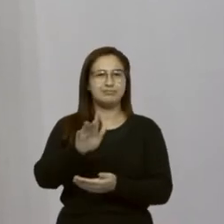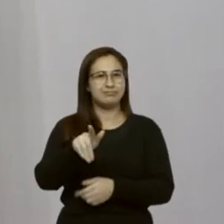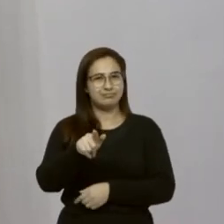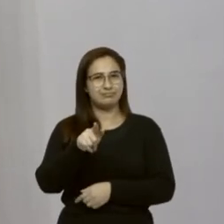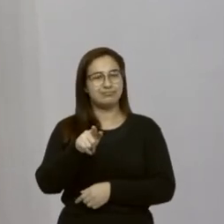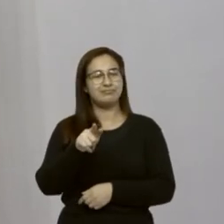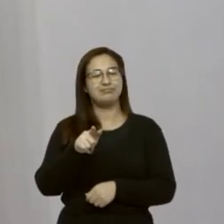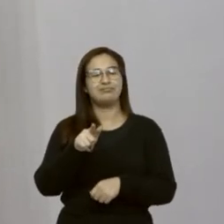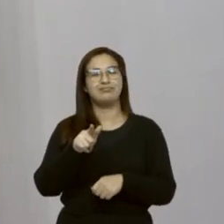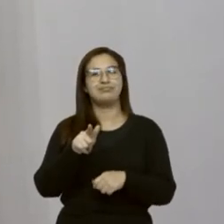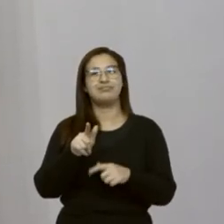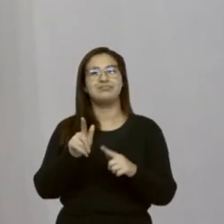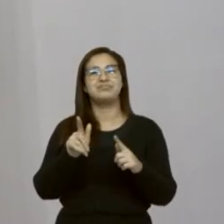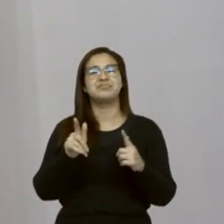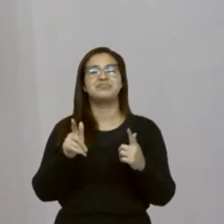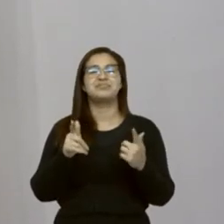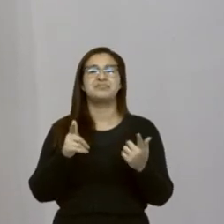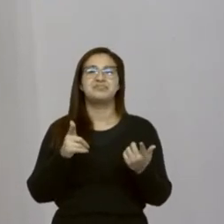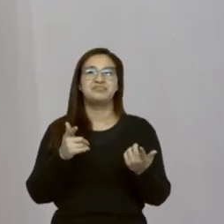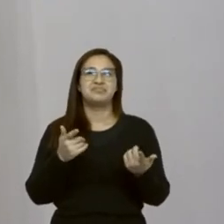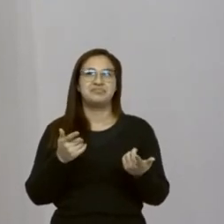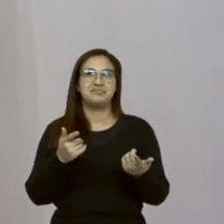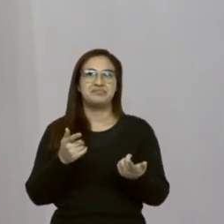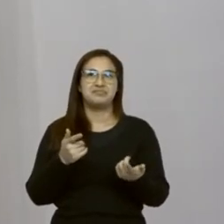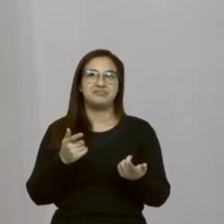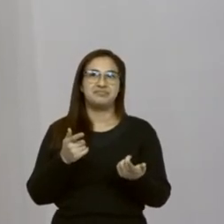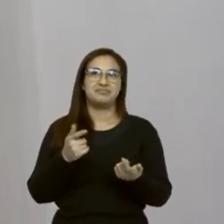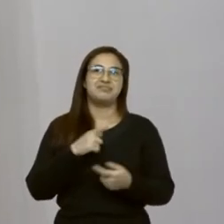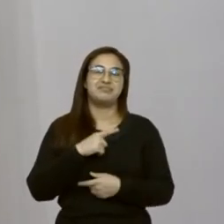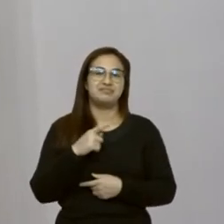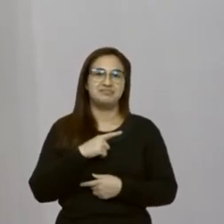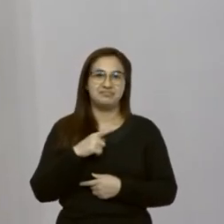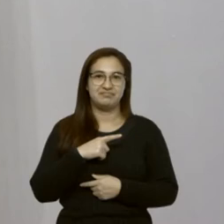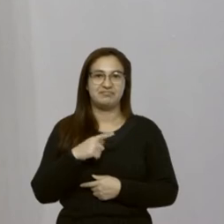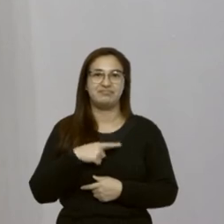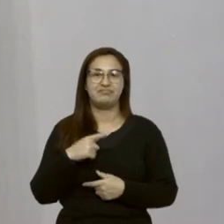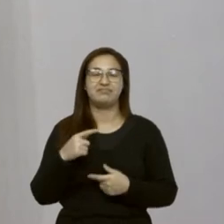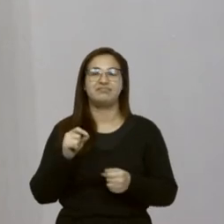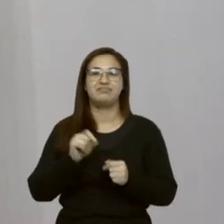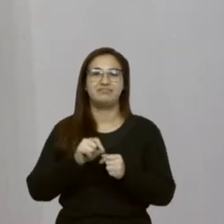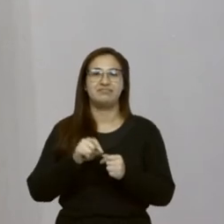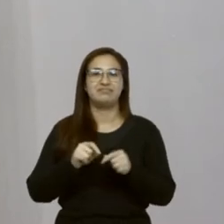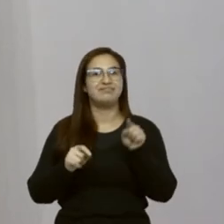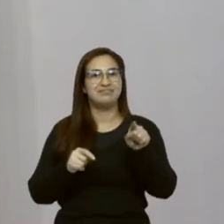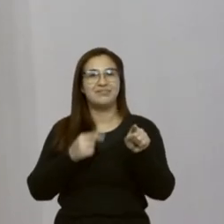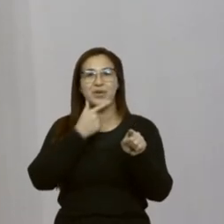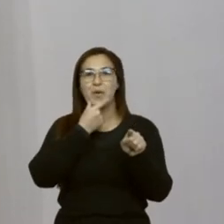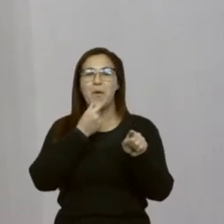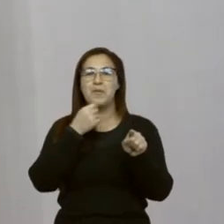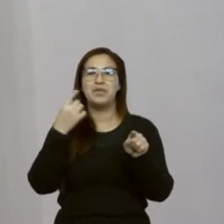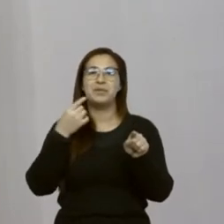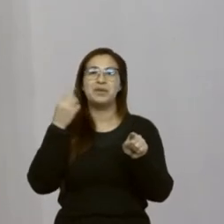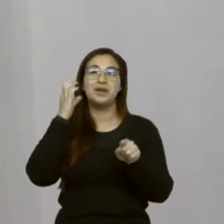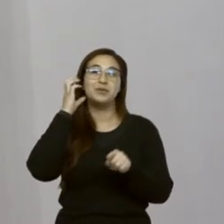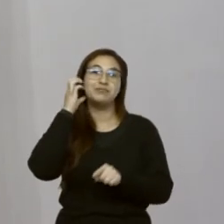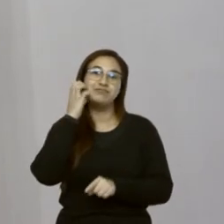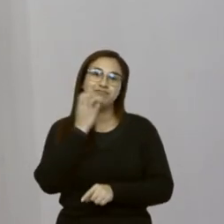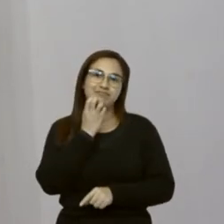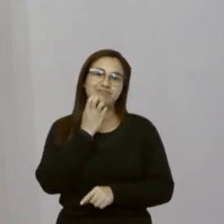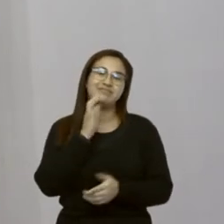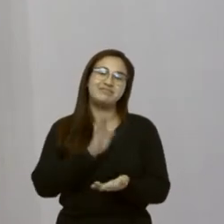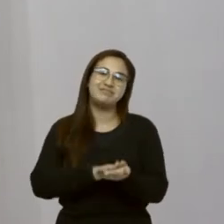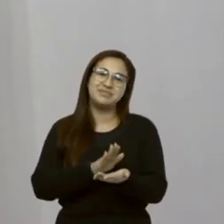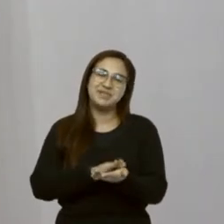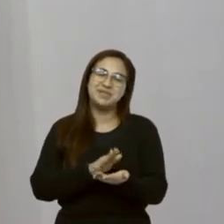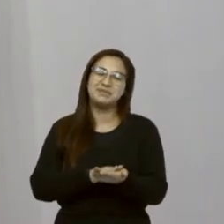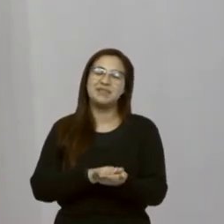Vossa Excelência não faz ideia da felicidade do seu Osmar. Parabéns, é assim que a gente